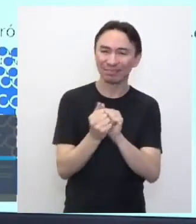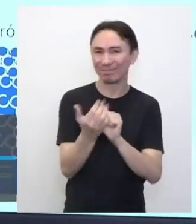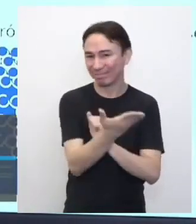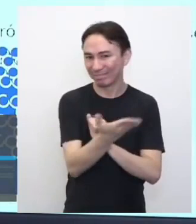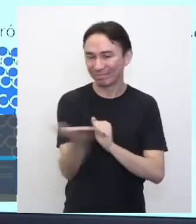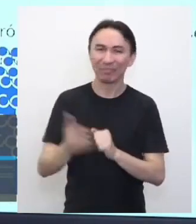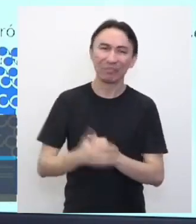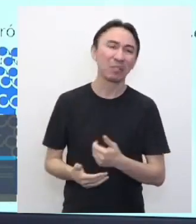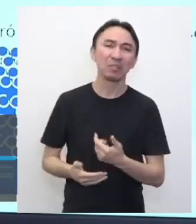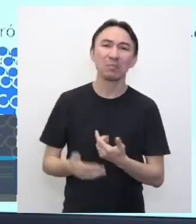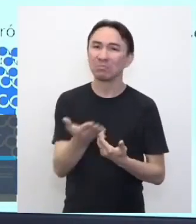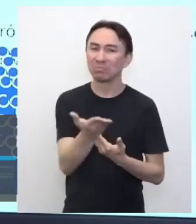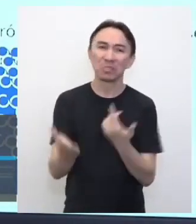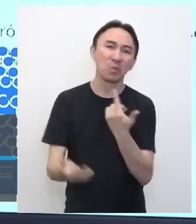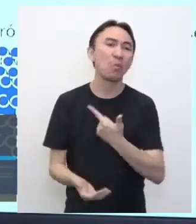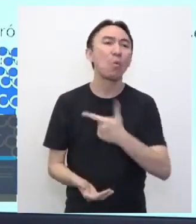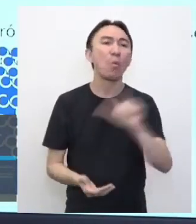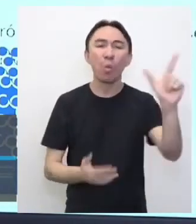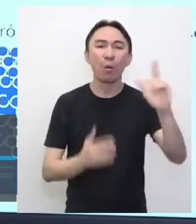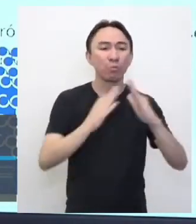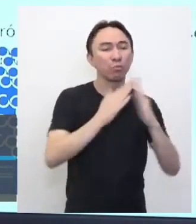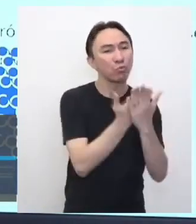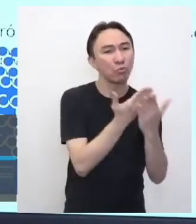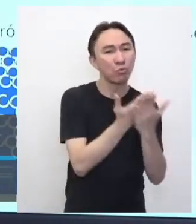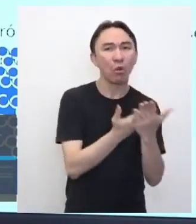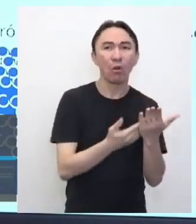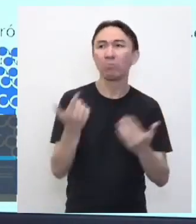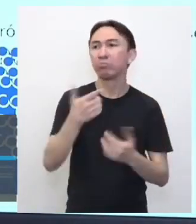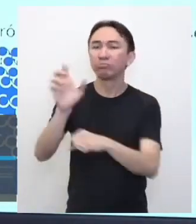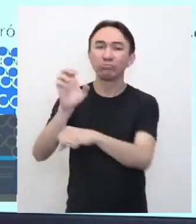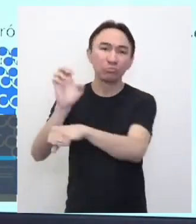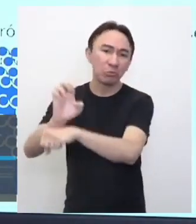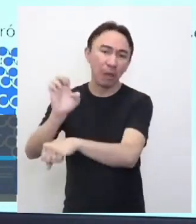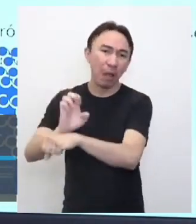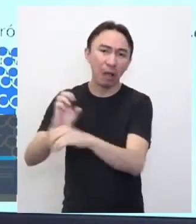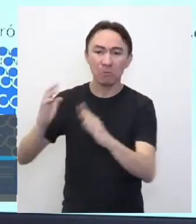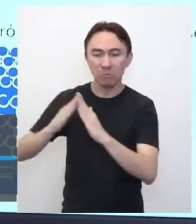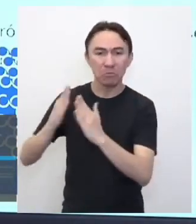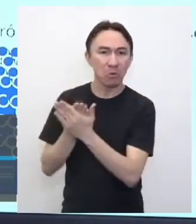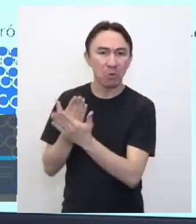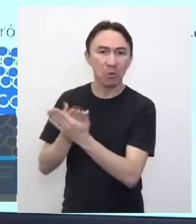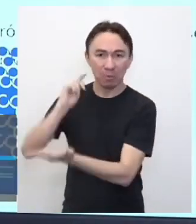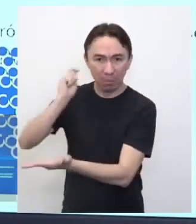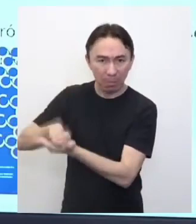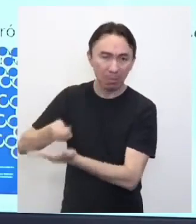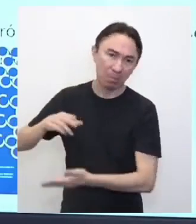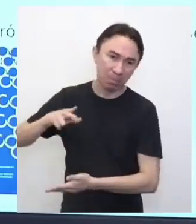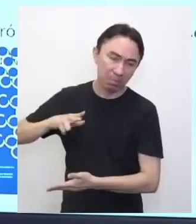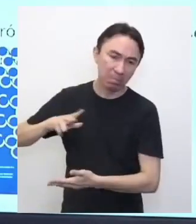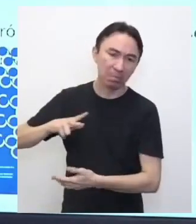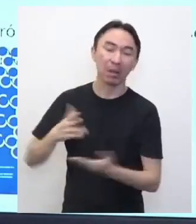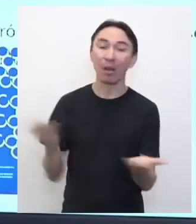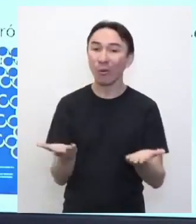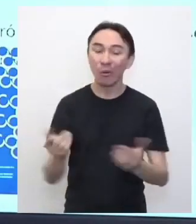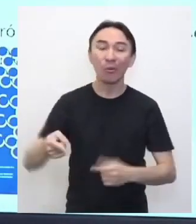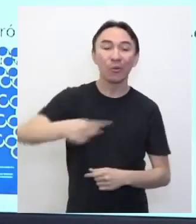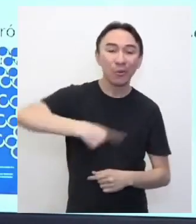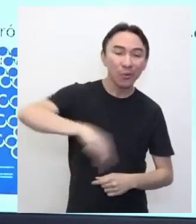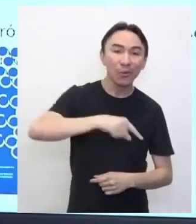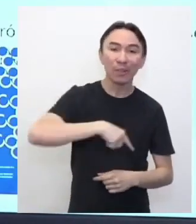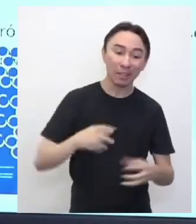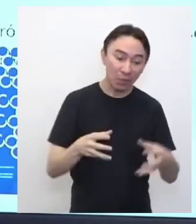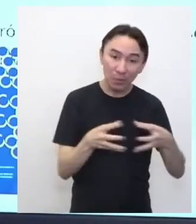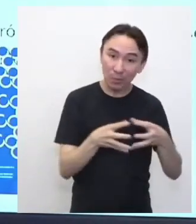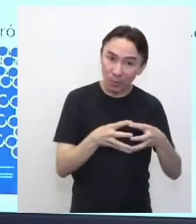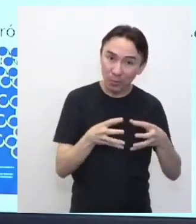em outra escola, em outro estado, escola particular, chegou agora. Eu sou o professor Mauro, a professora Tayana. Somos a equipe de língua portuguesa do ensino médio do Centro de